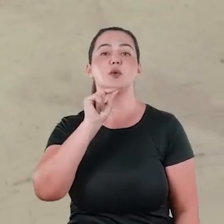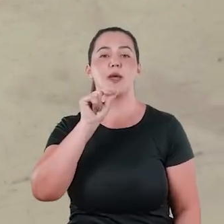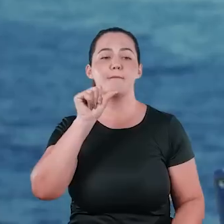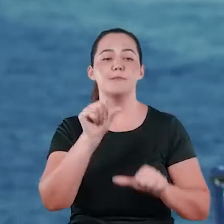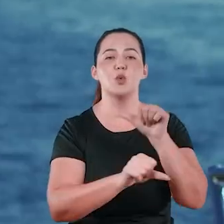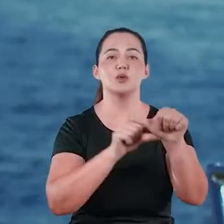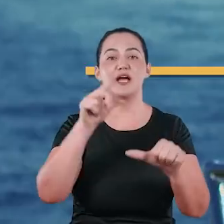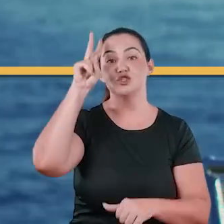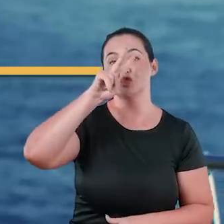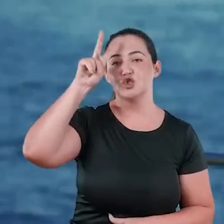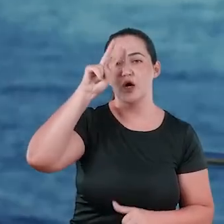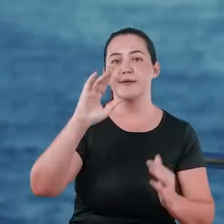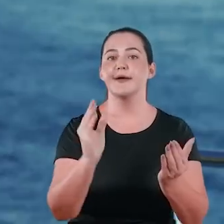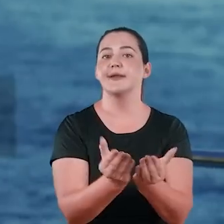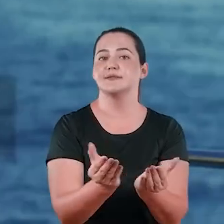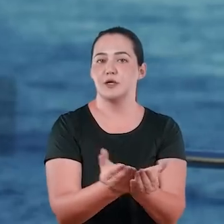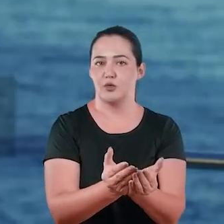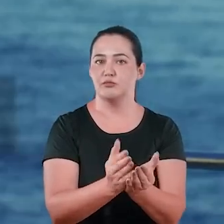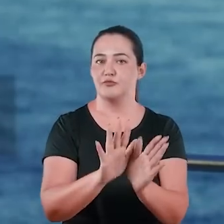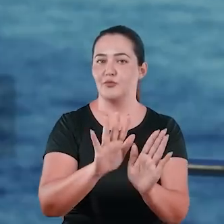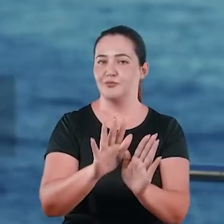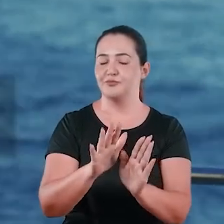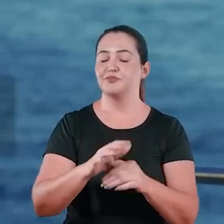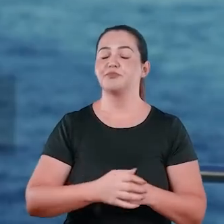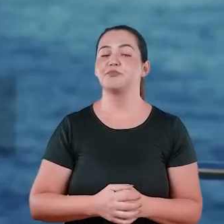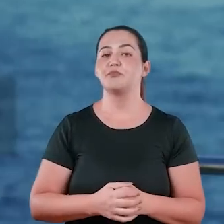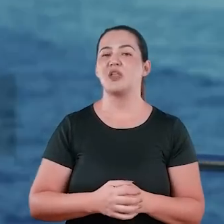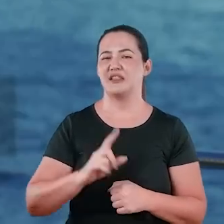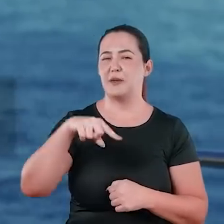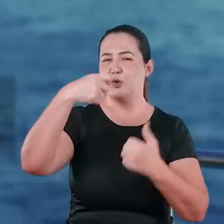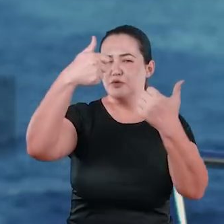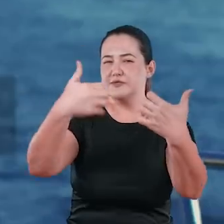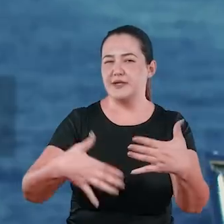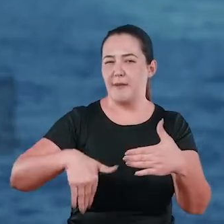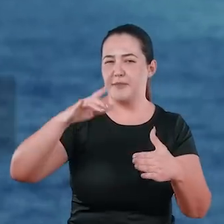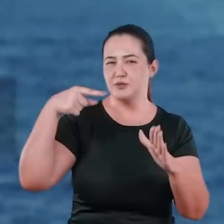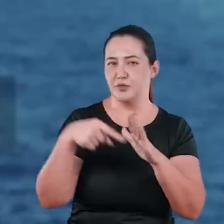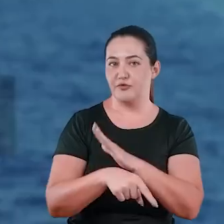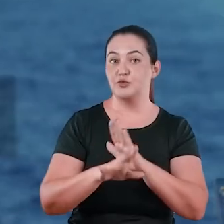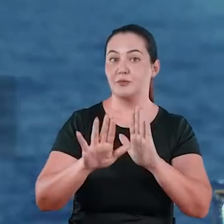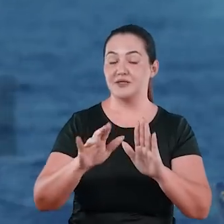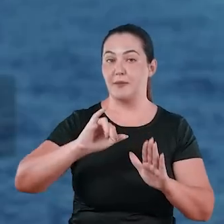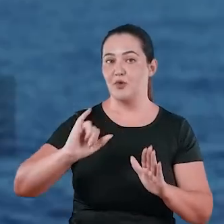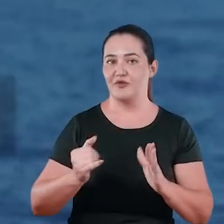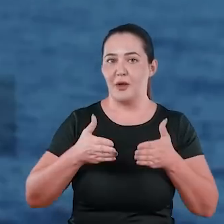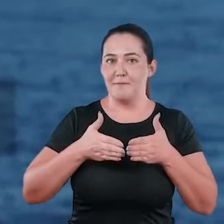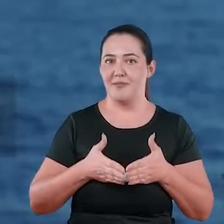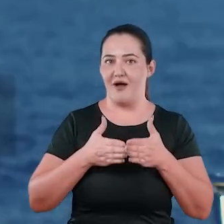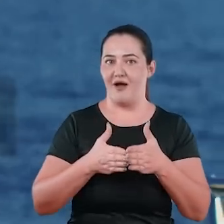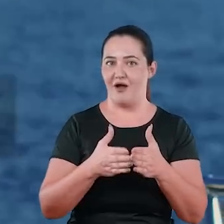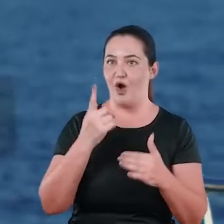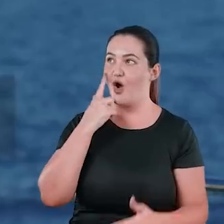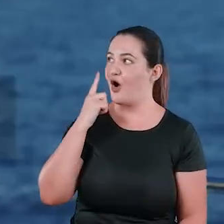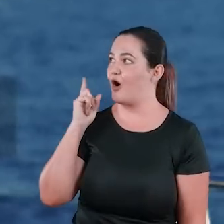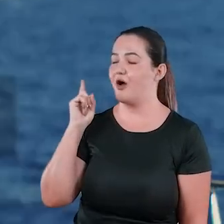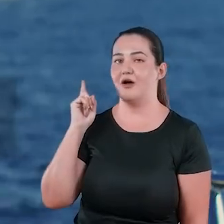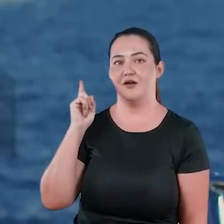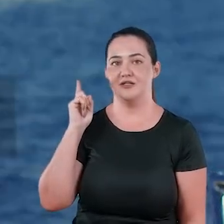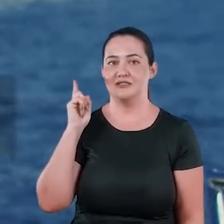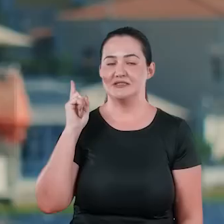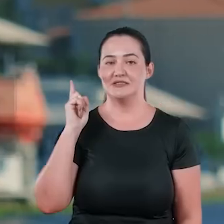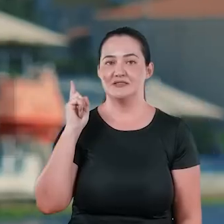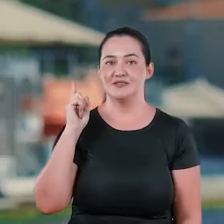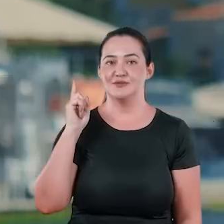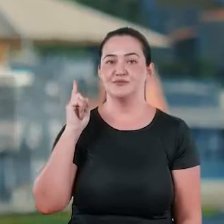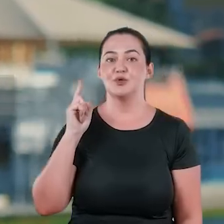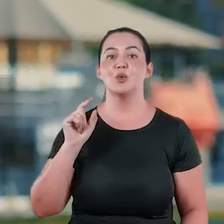cristianismo. Sobre ele eu vou falar daqui a pouquinho, mas aproveitando que eu estou nesse momento aqui no barco, nesse lugar geográfico que eu acabei de mencionar para